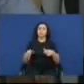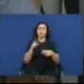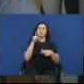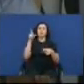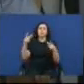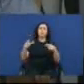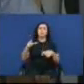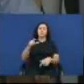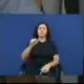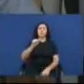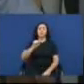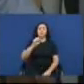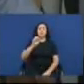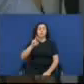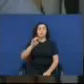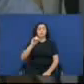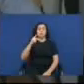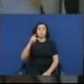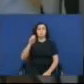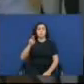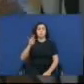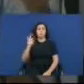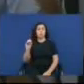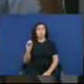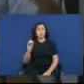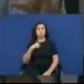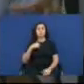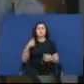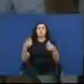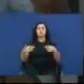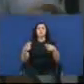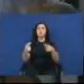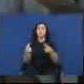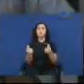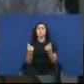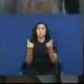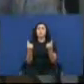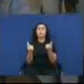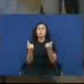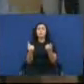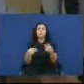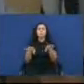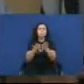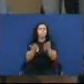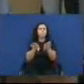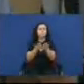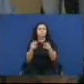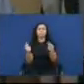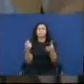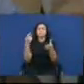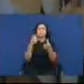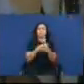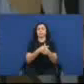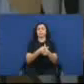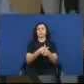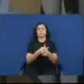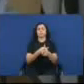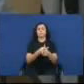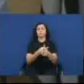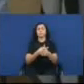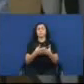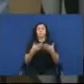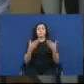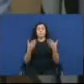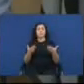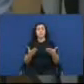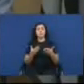lá no Jardim Aeroporto, cuja área tem um valor equivalente à dívida que a Prefeitura tem com a FAO. Aí, tão